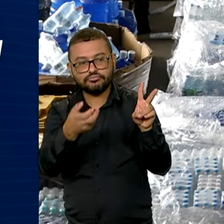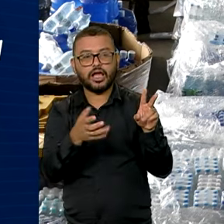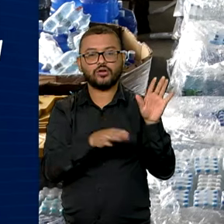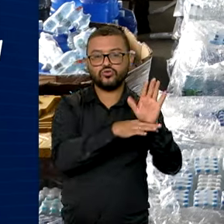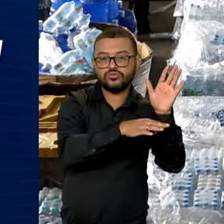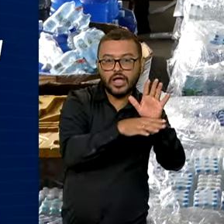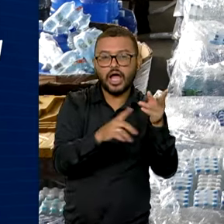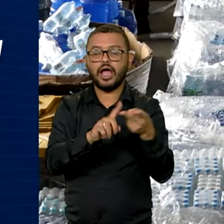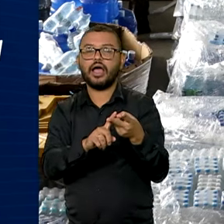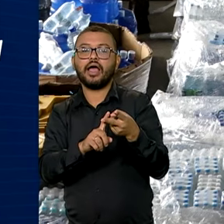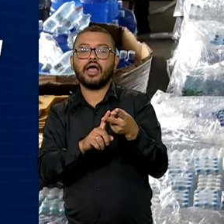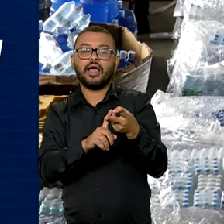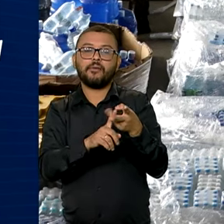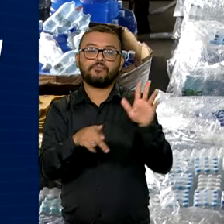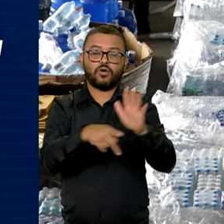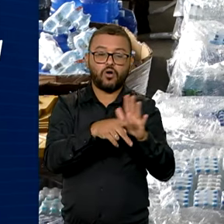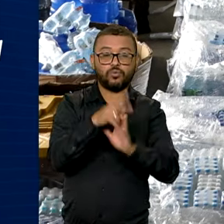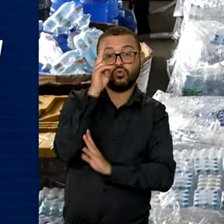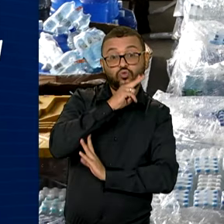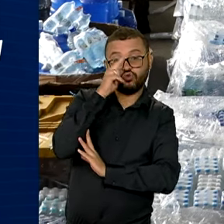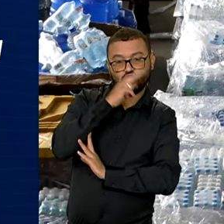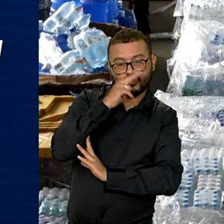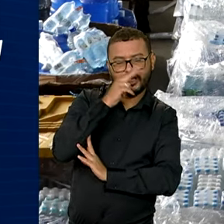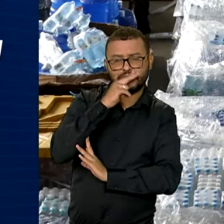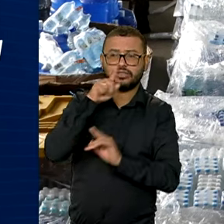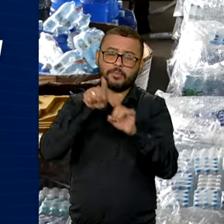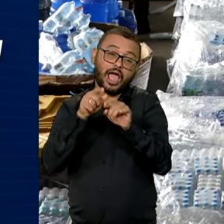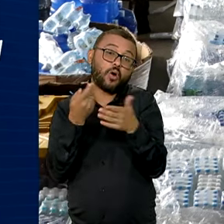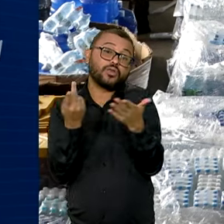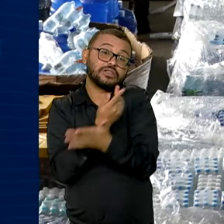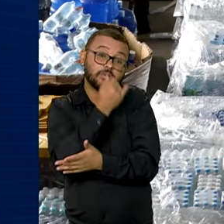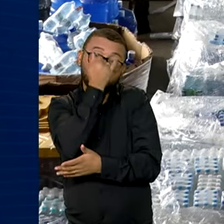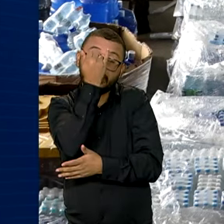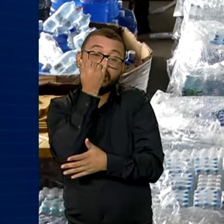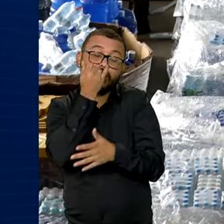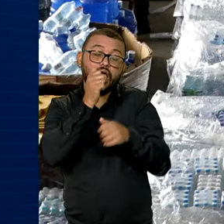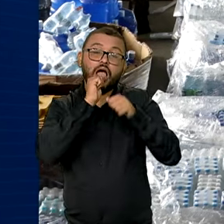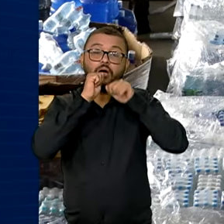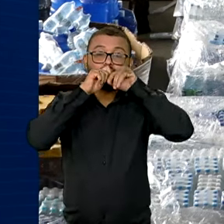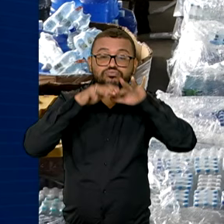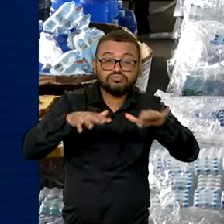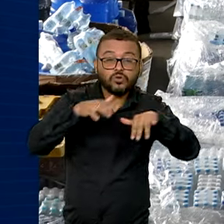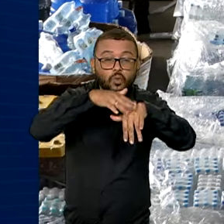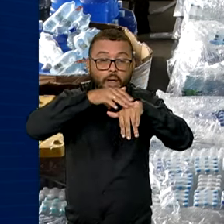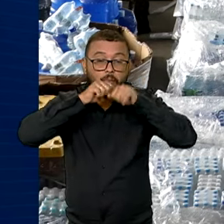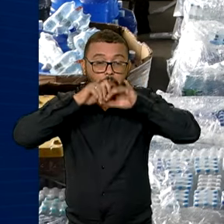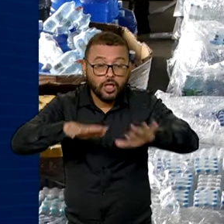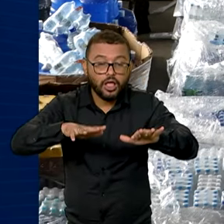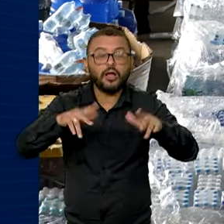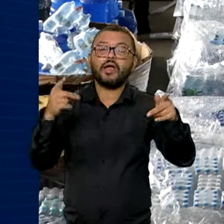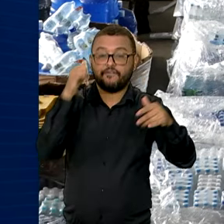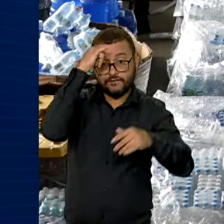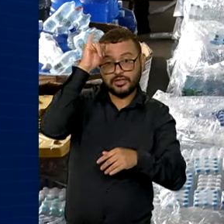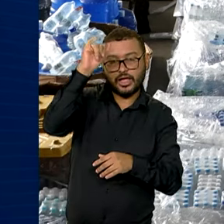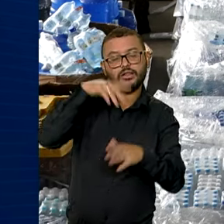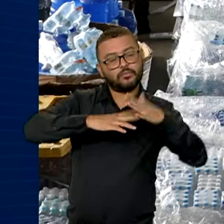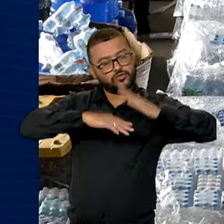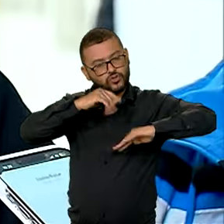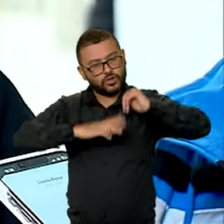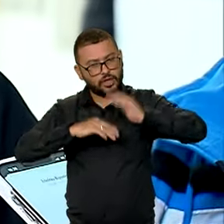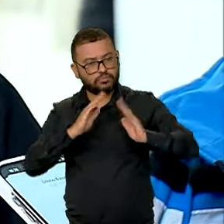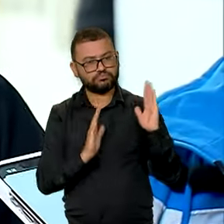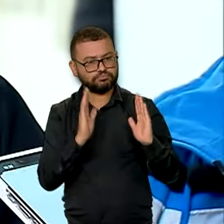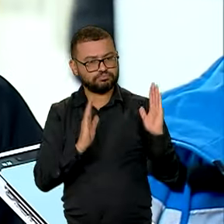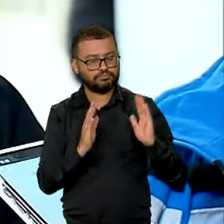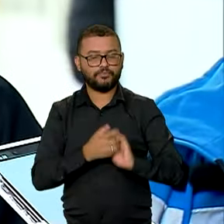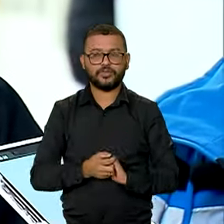garantir ações de saúde primária, vigilância epidemiológica, assistência farmacêutica e contratação de profissionais temporários. Há